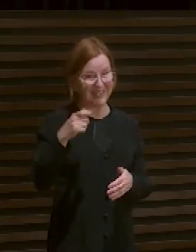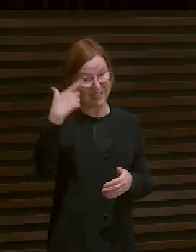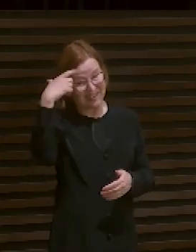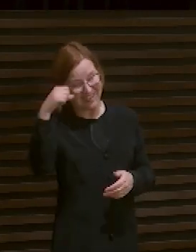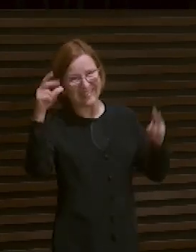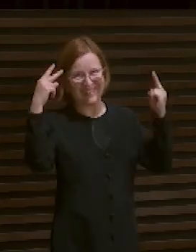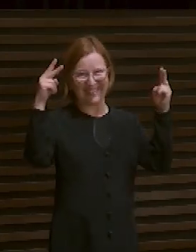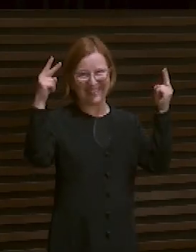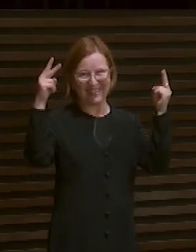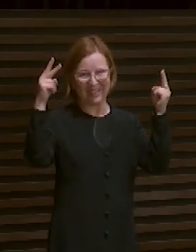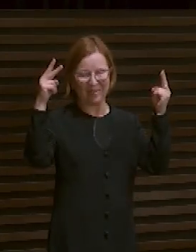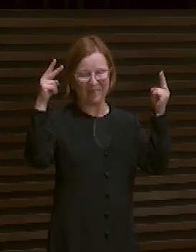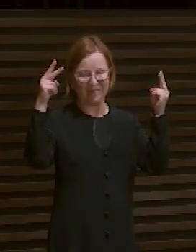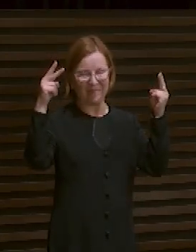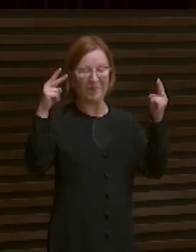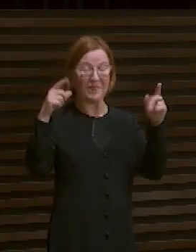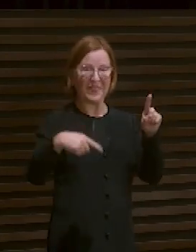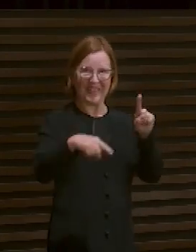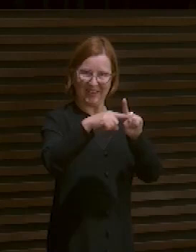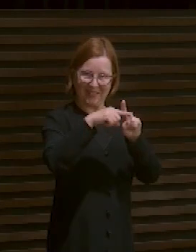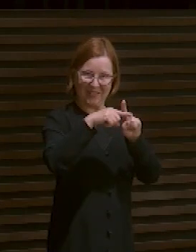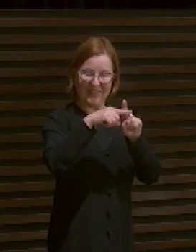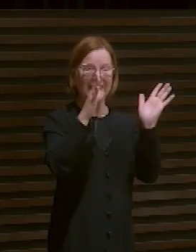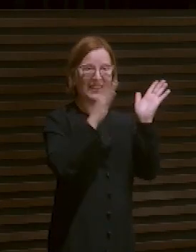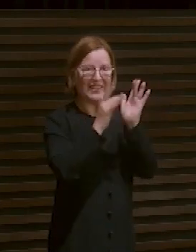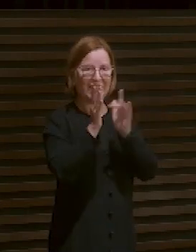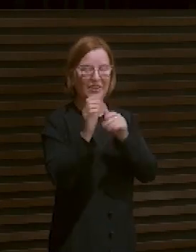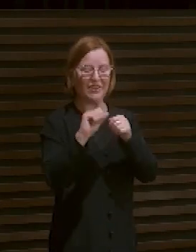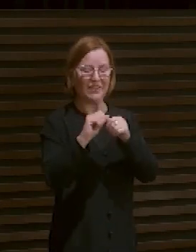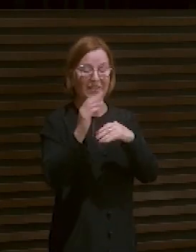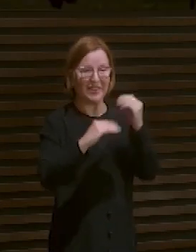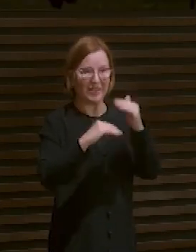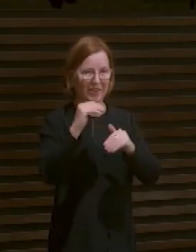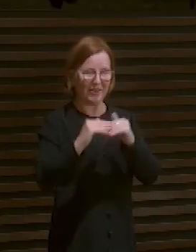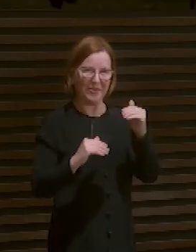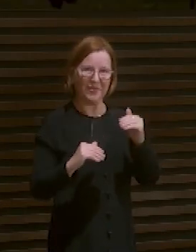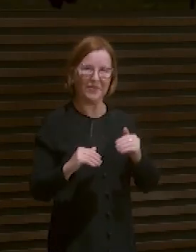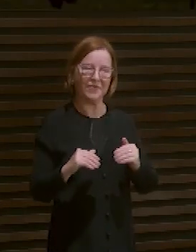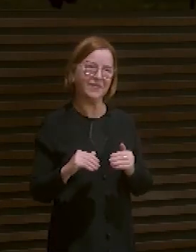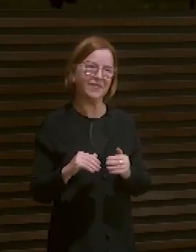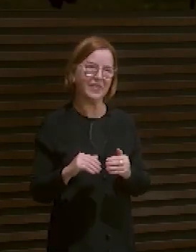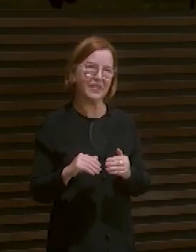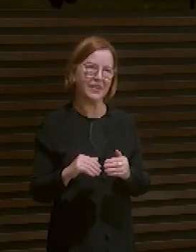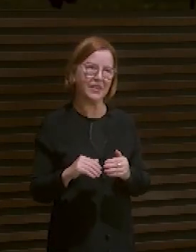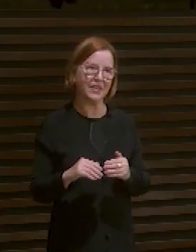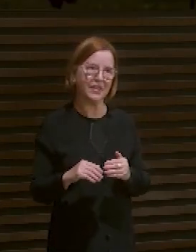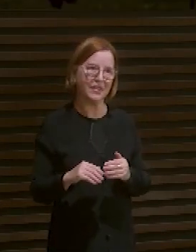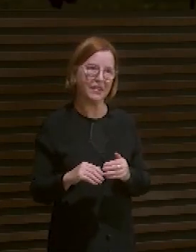vencedor. Ali na cruz ele realizou uma obra em que ele colocou